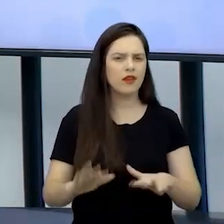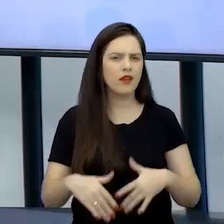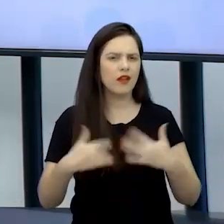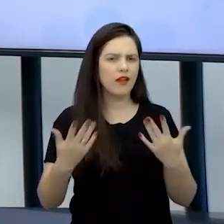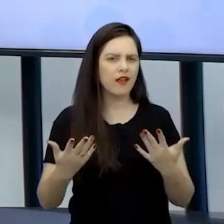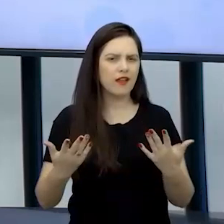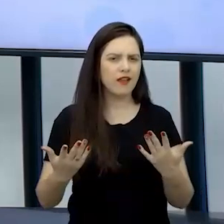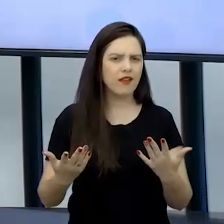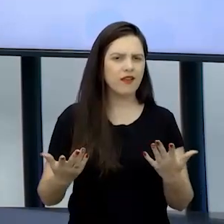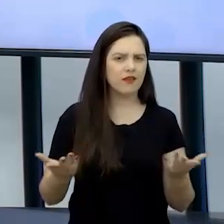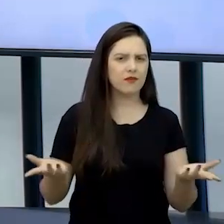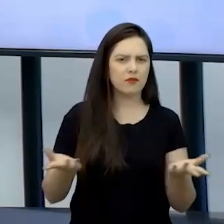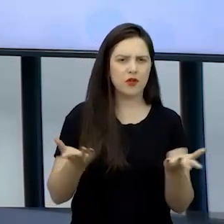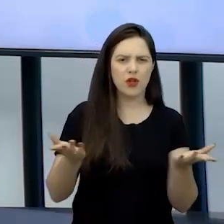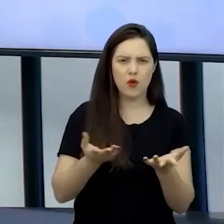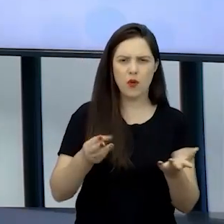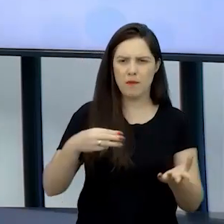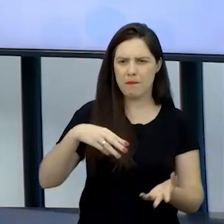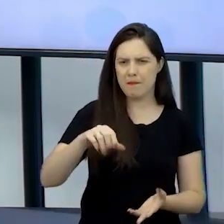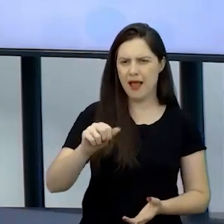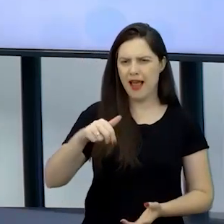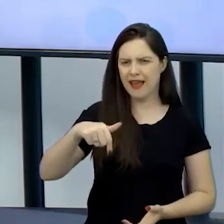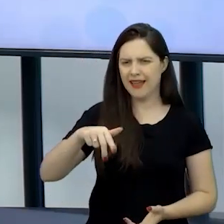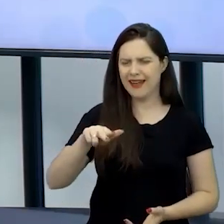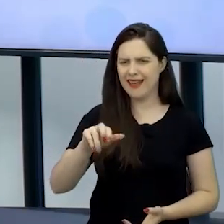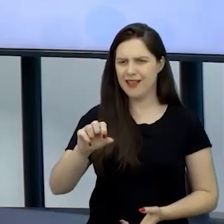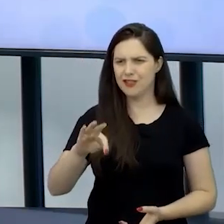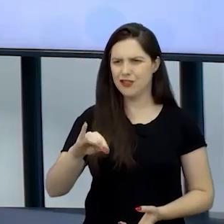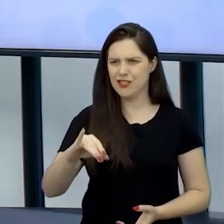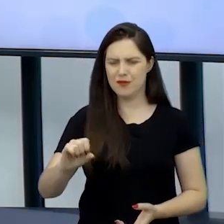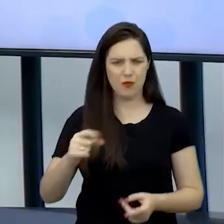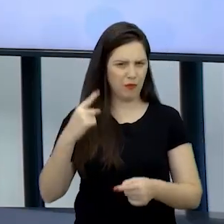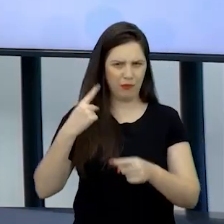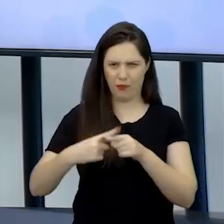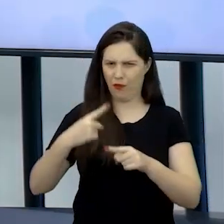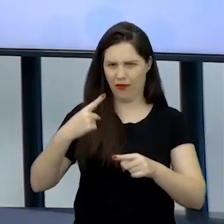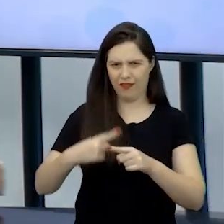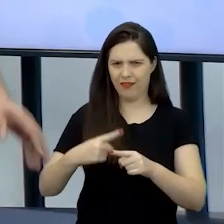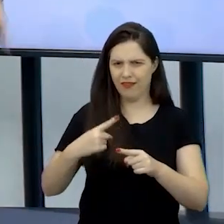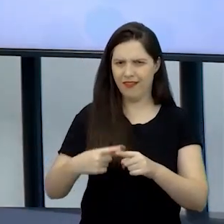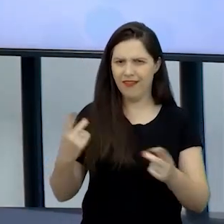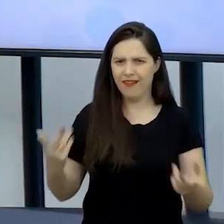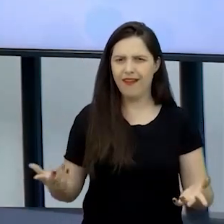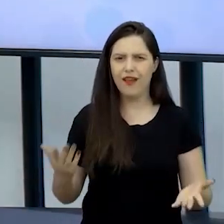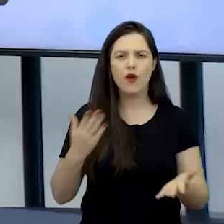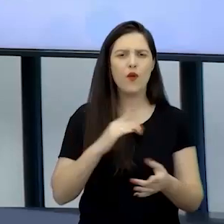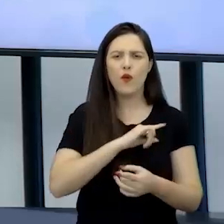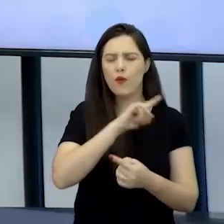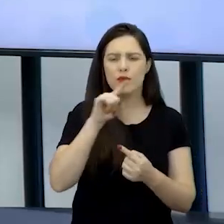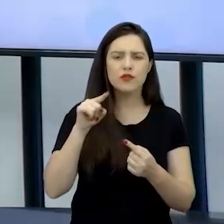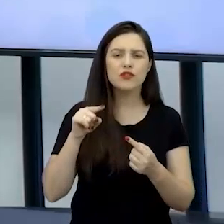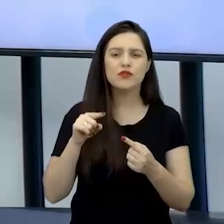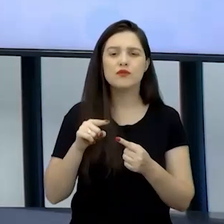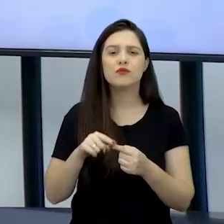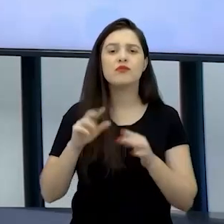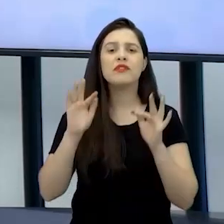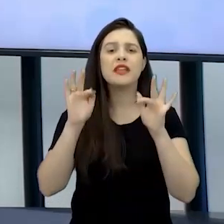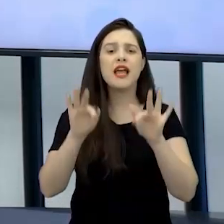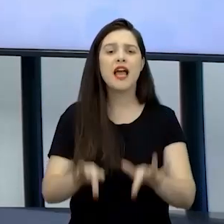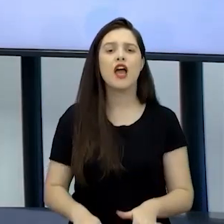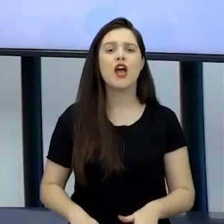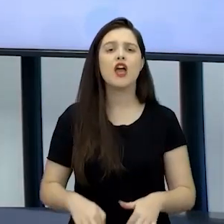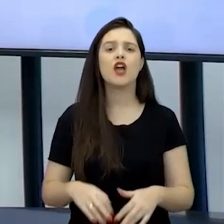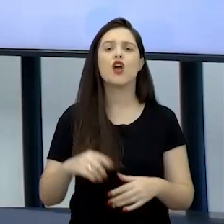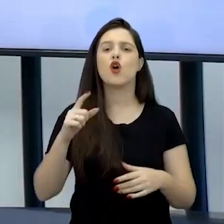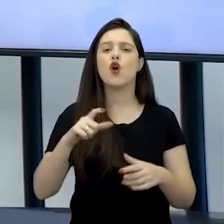de magnetismo, por quê? Qual que é a relação? Por quê? Qual que é o nosso objetivo final?